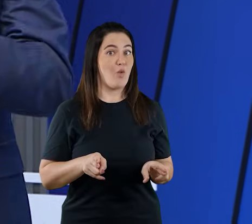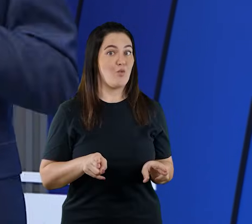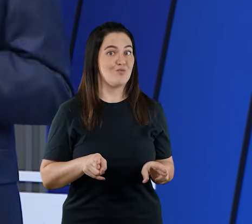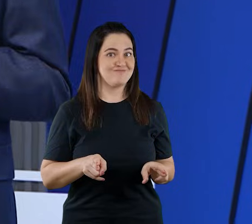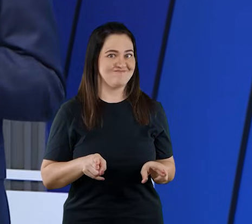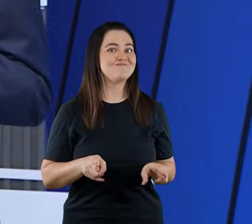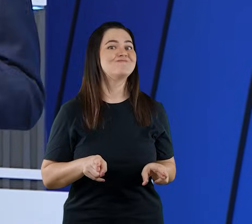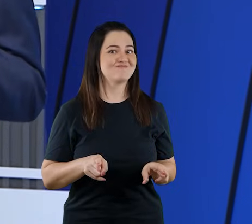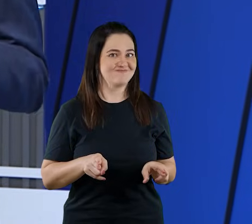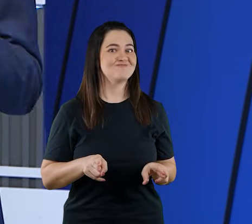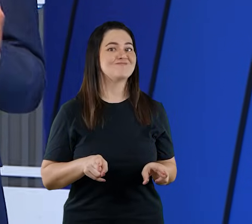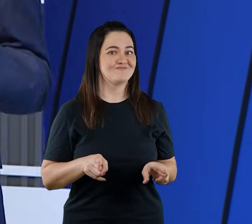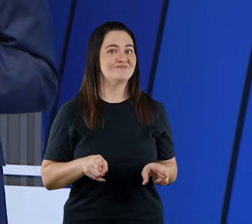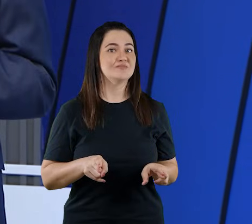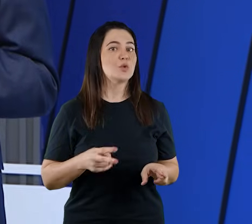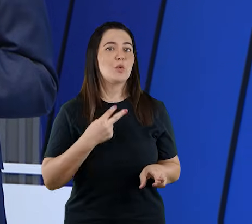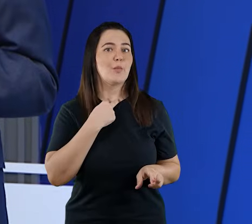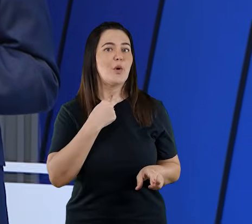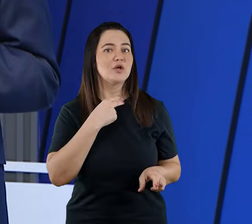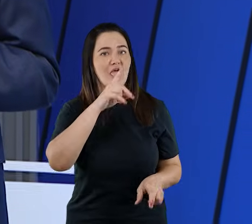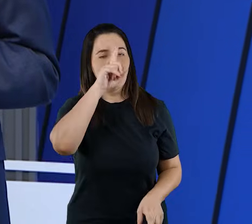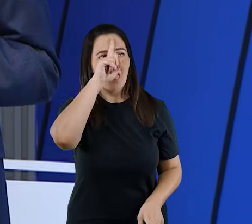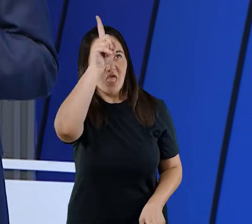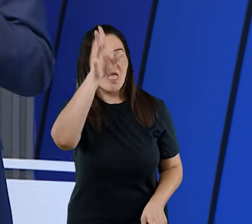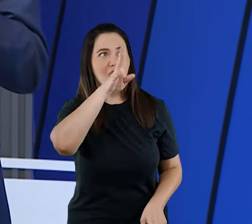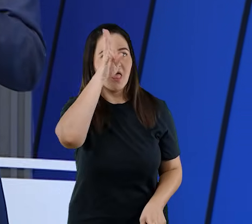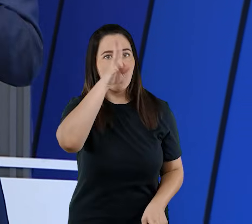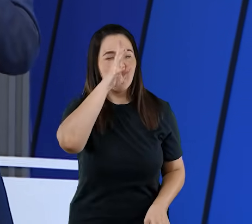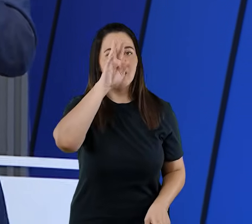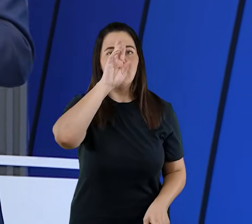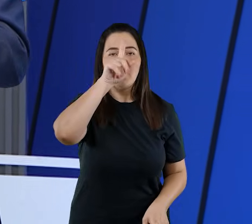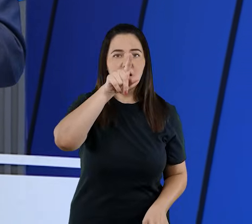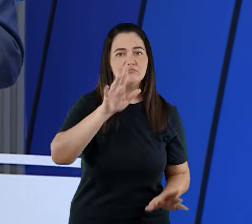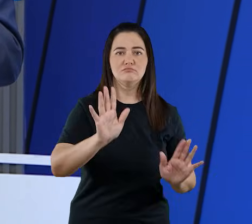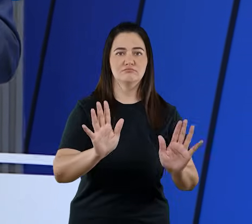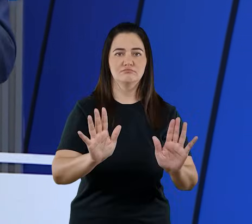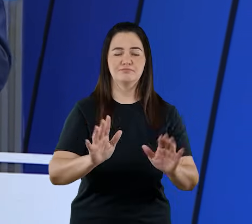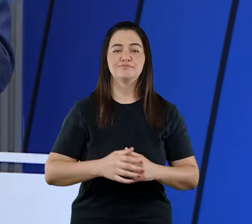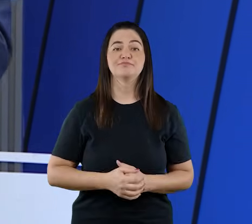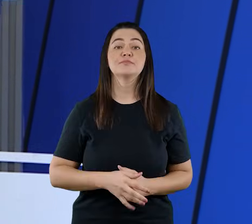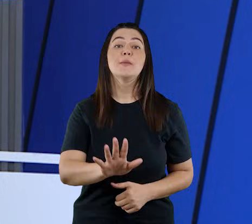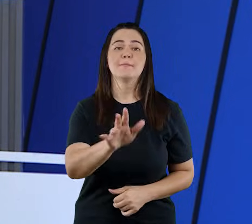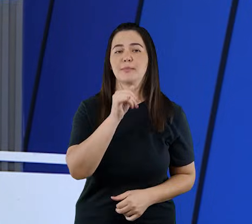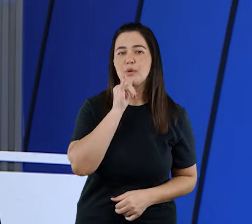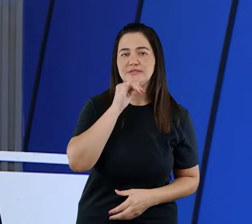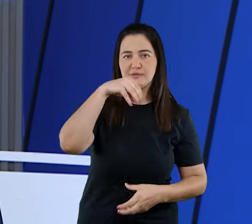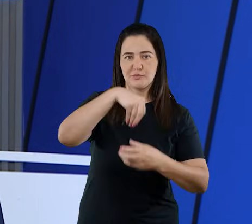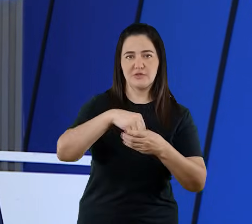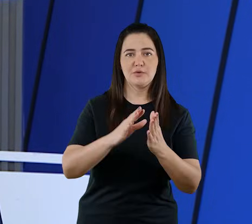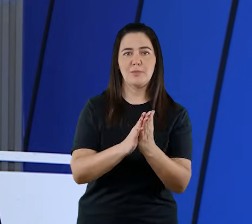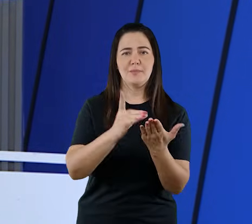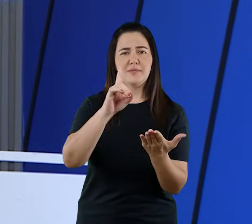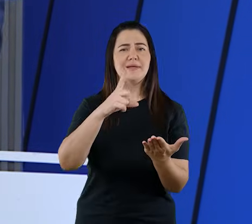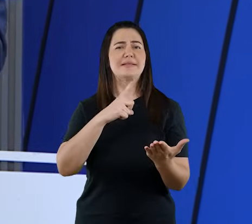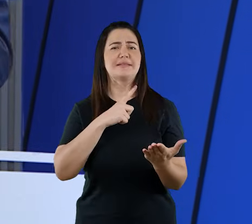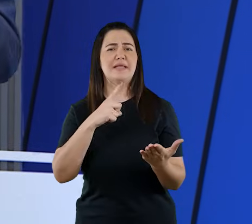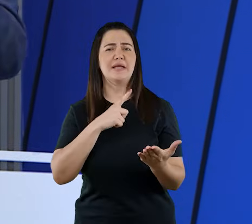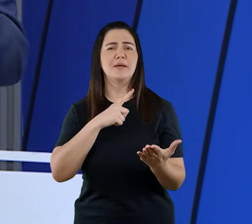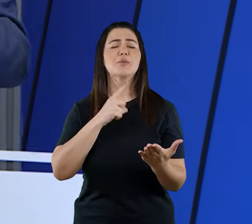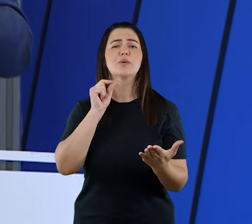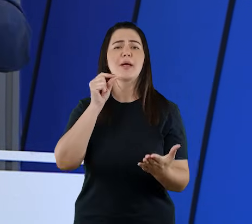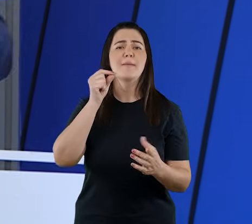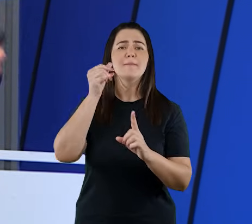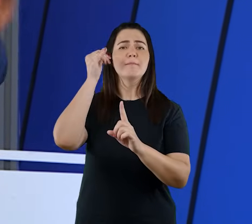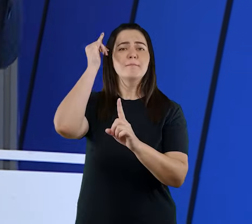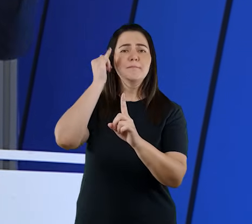pouco diferente. E o que é a profecia condicional? É quando o profeta diz assim, olha, se isso não acontecer, Deus